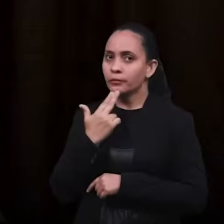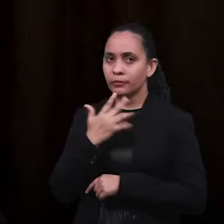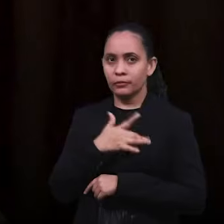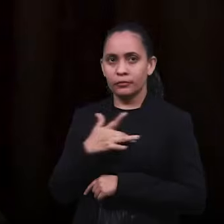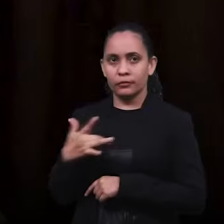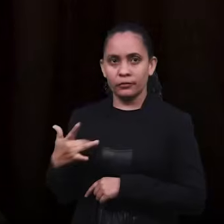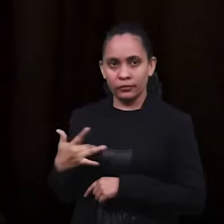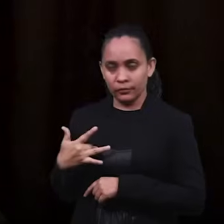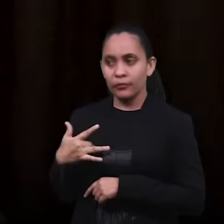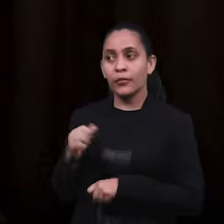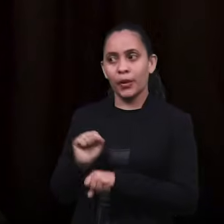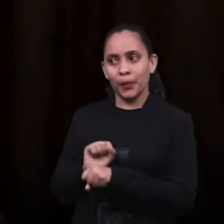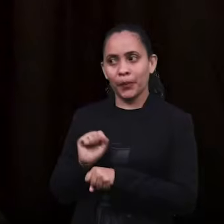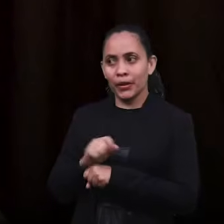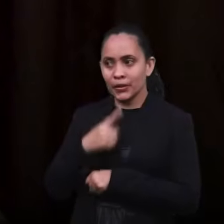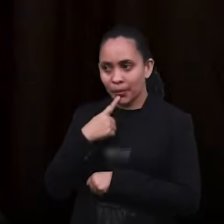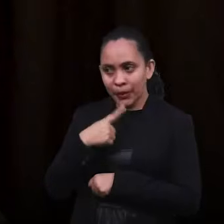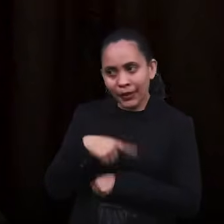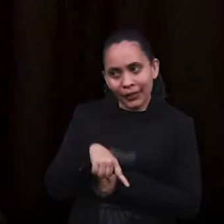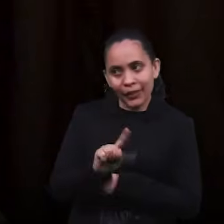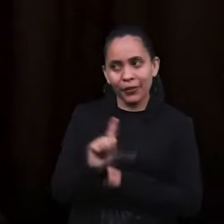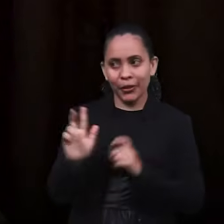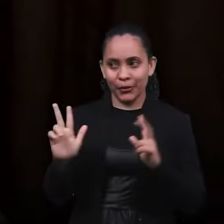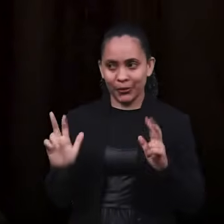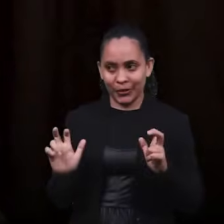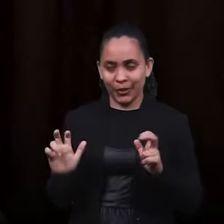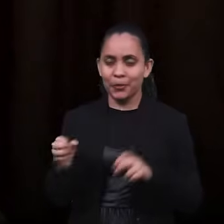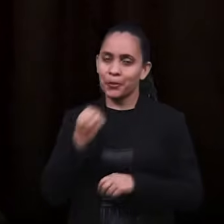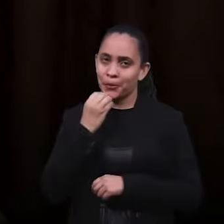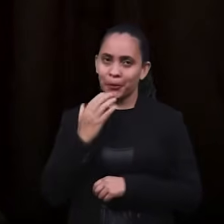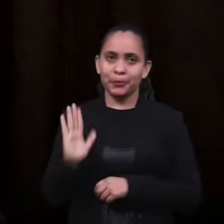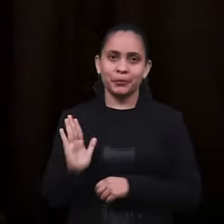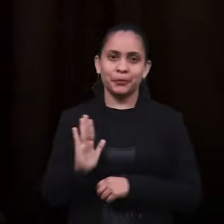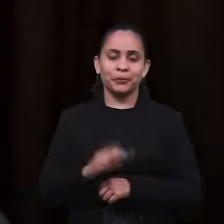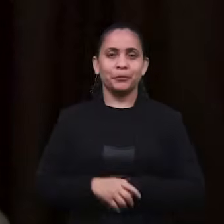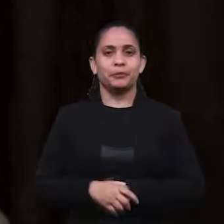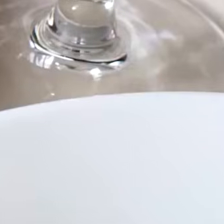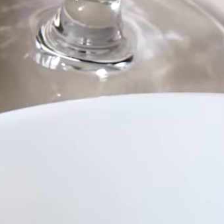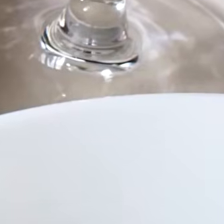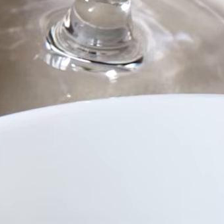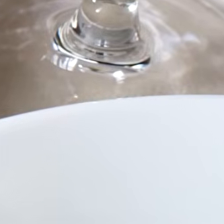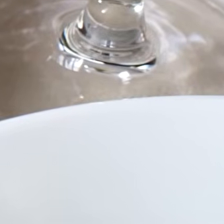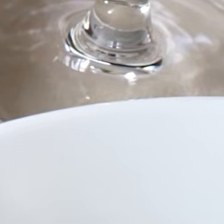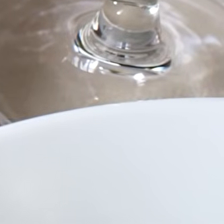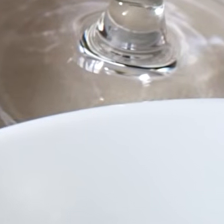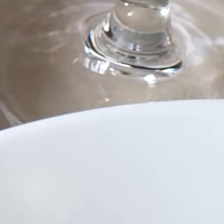Nutrição e Saúde. Te aguardo na semana que vem para mais um tema relevante. Até mais!